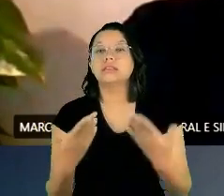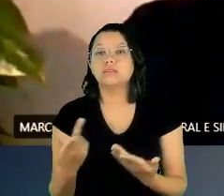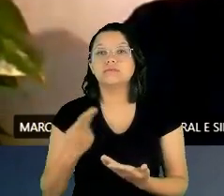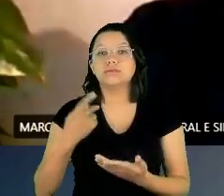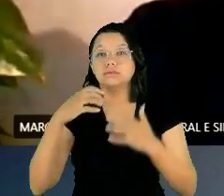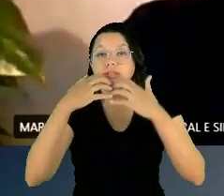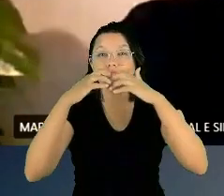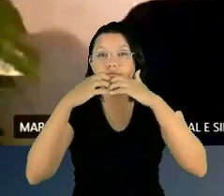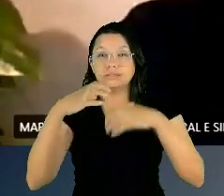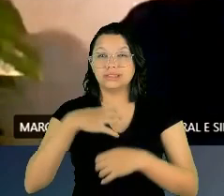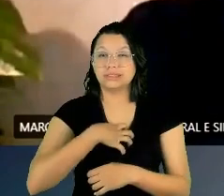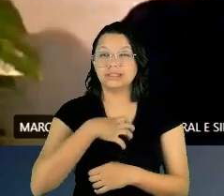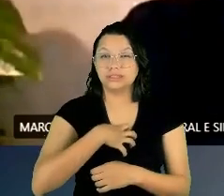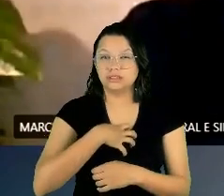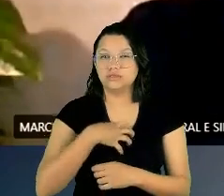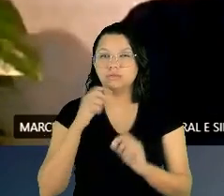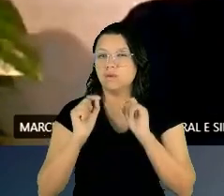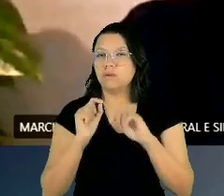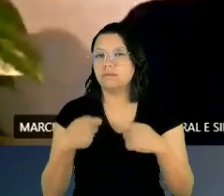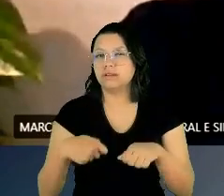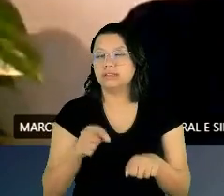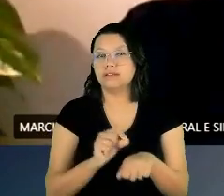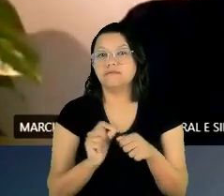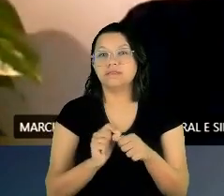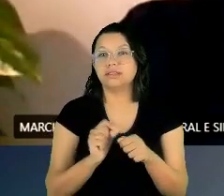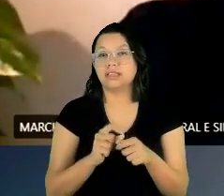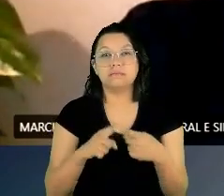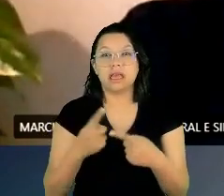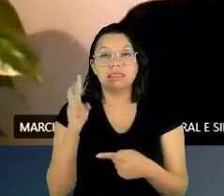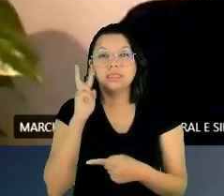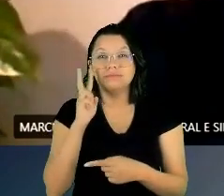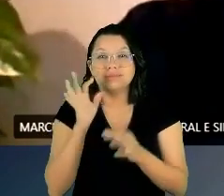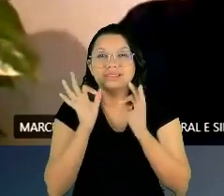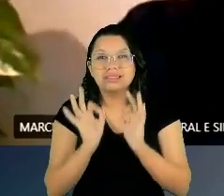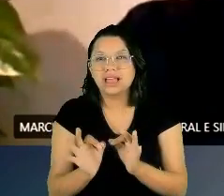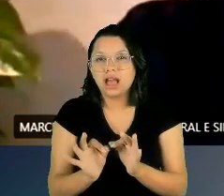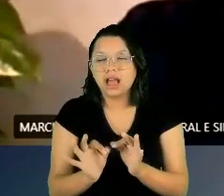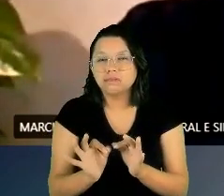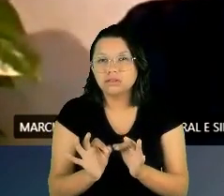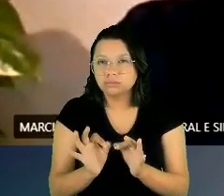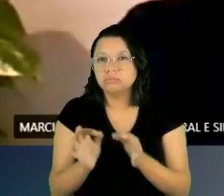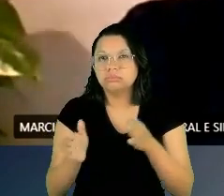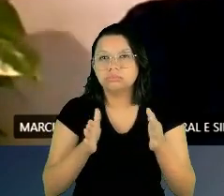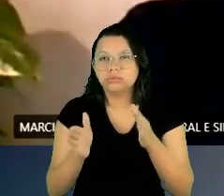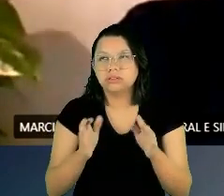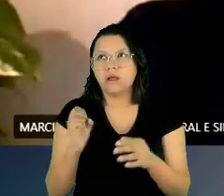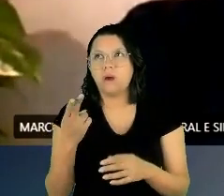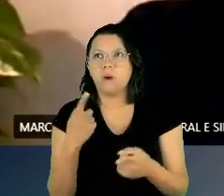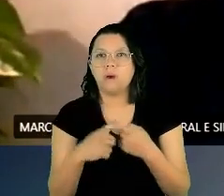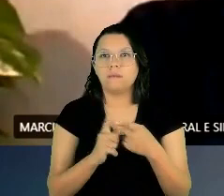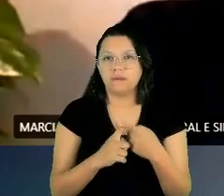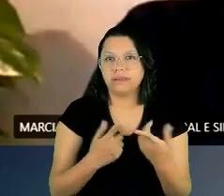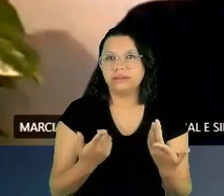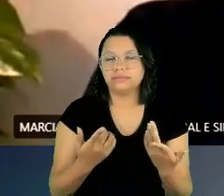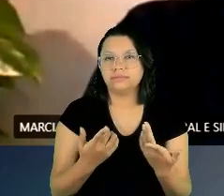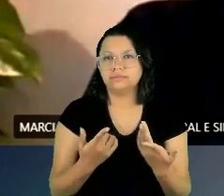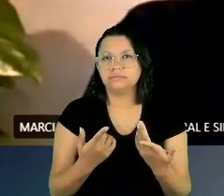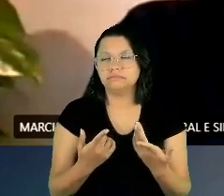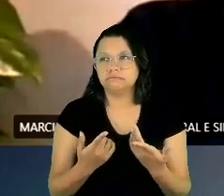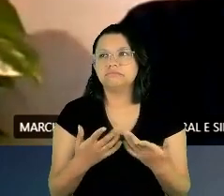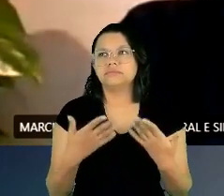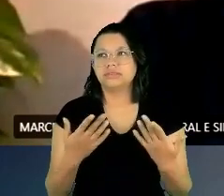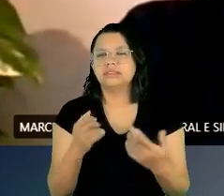essa memória, essa informação, a gente sente, então, o que deveria fazer, sem lembrar exatamente da situação, sem lembrar exatamente por